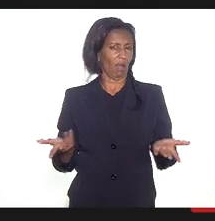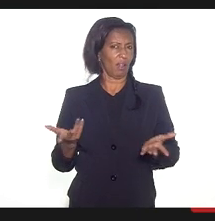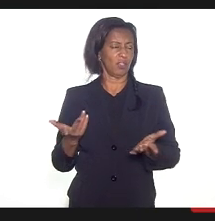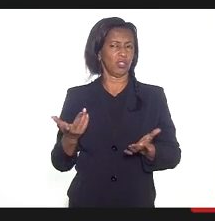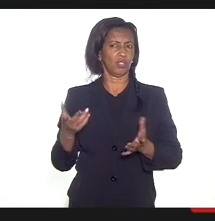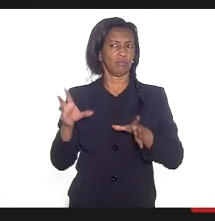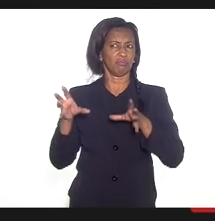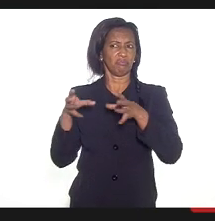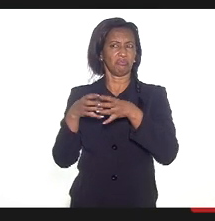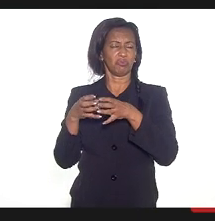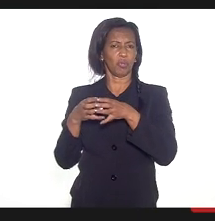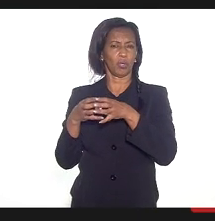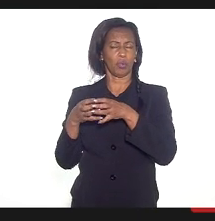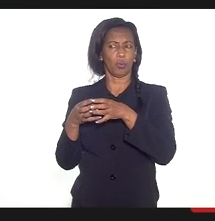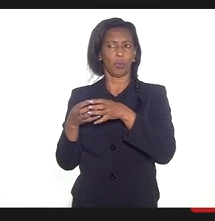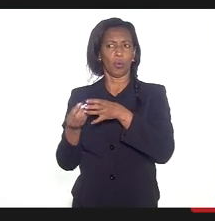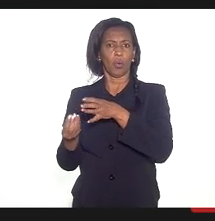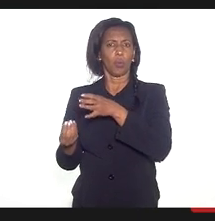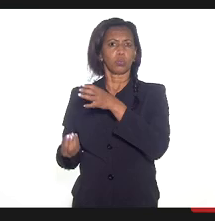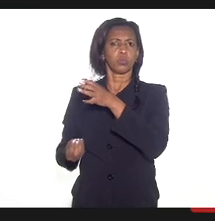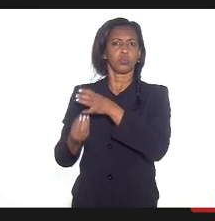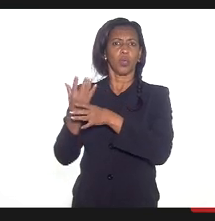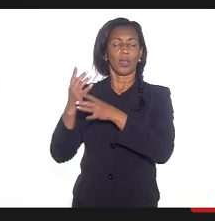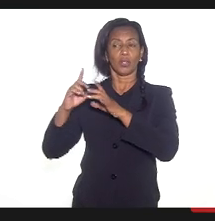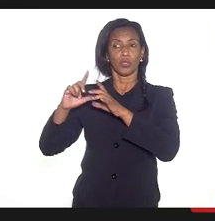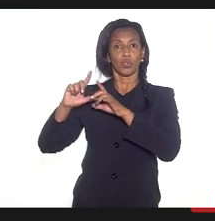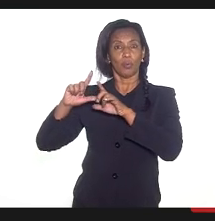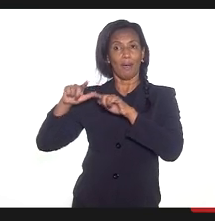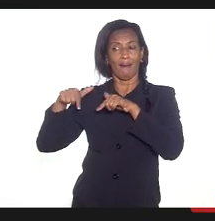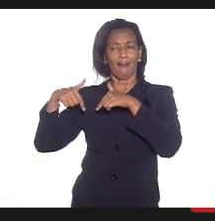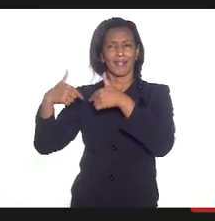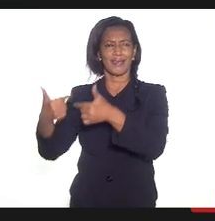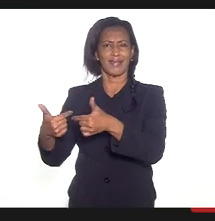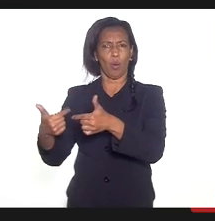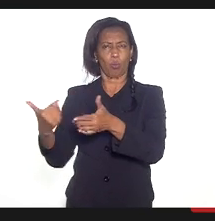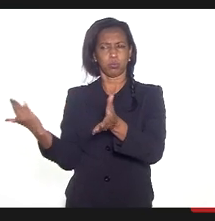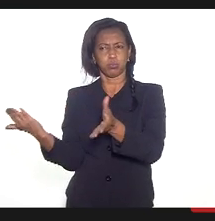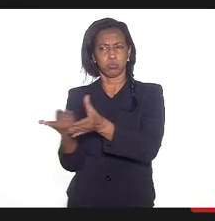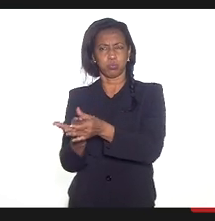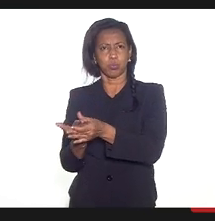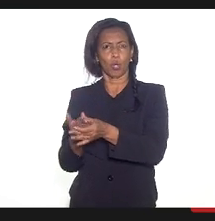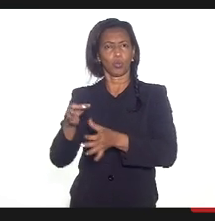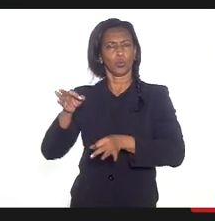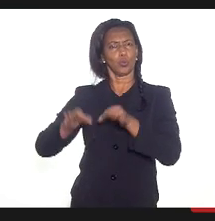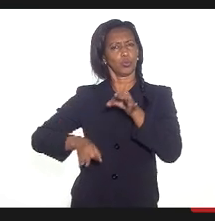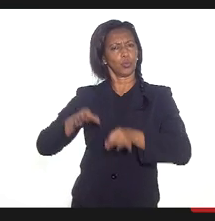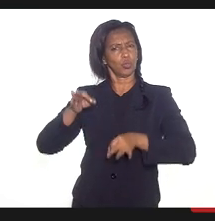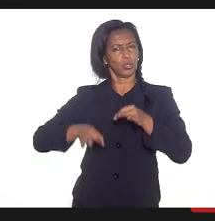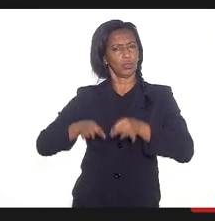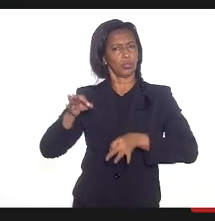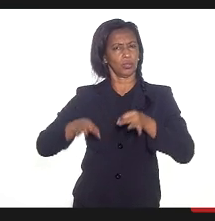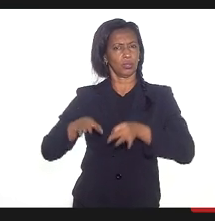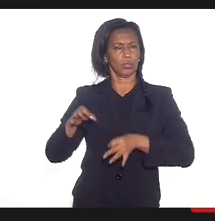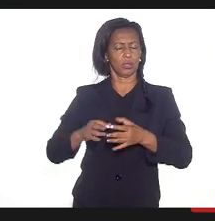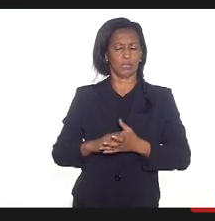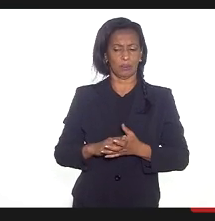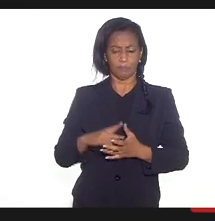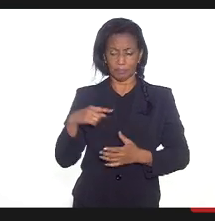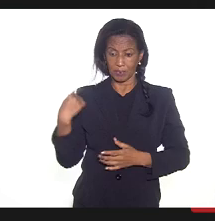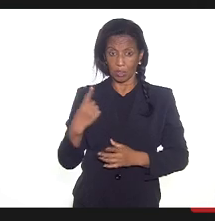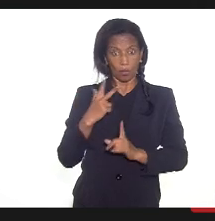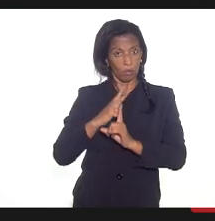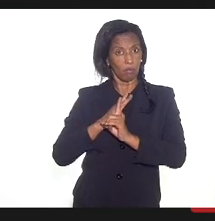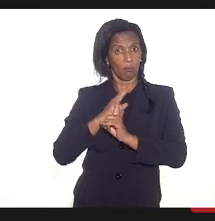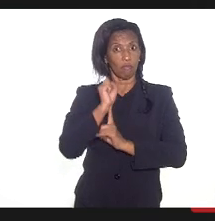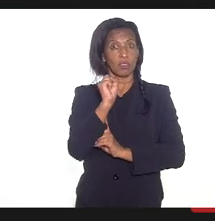compiladas e foram frutos de uma ação judicial lá em São Paulo, e nós fomos